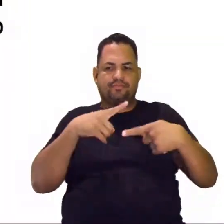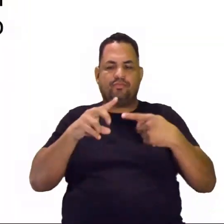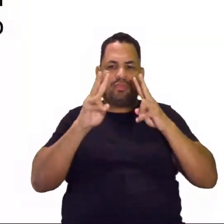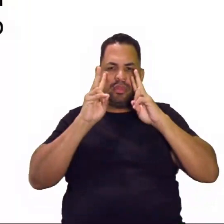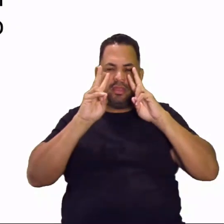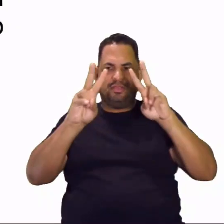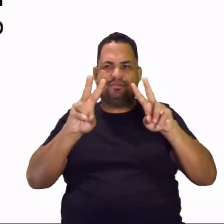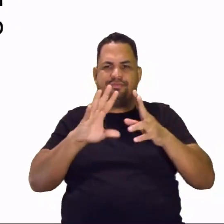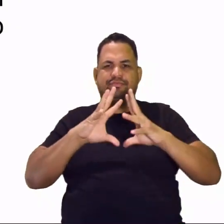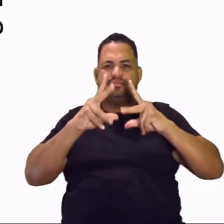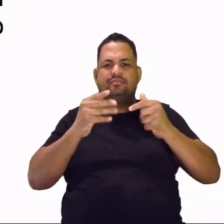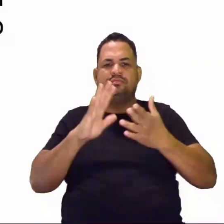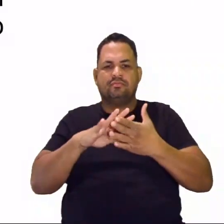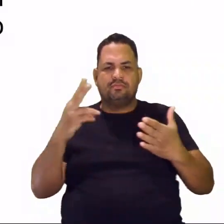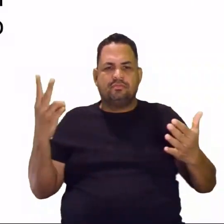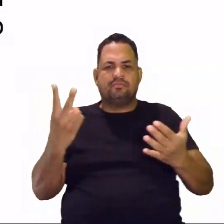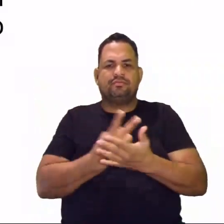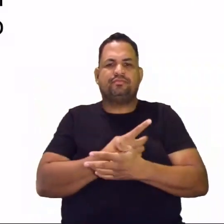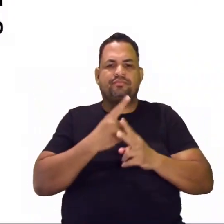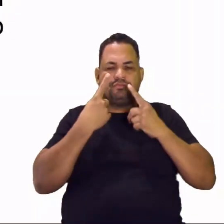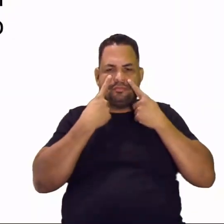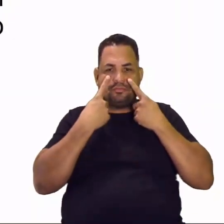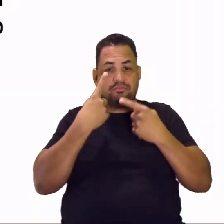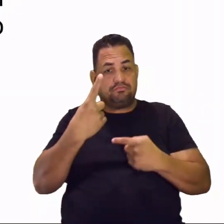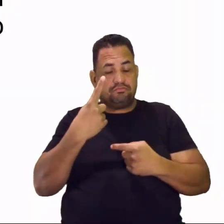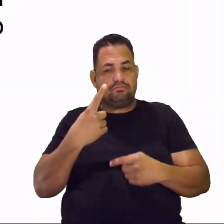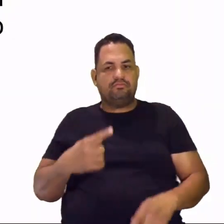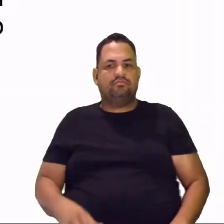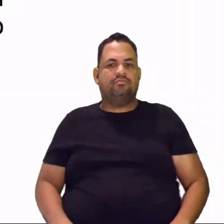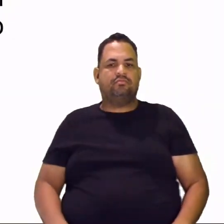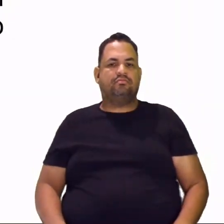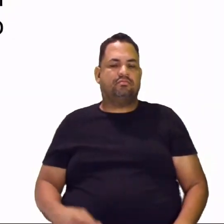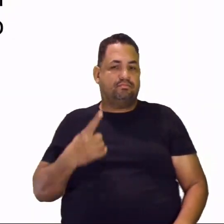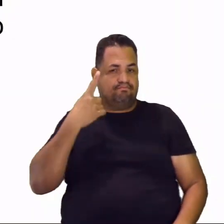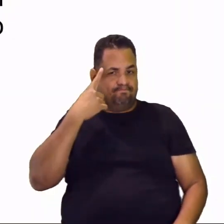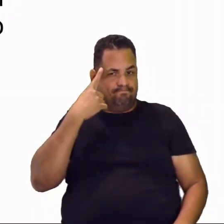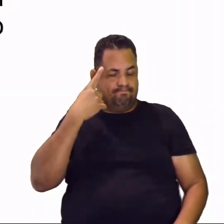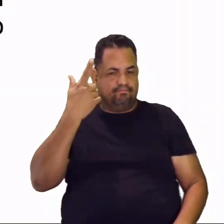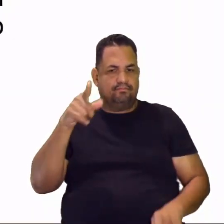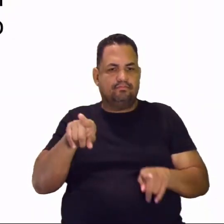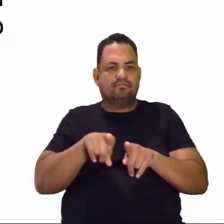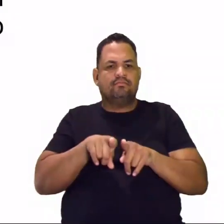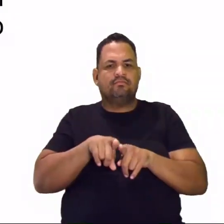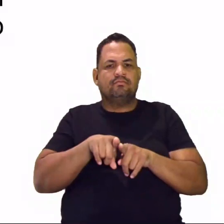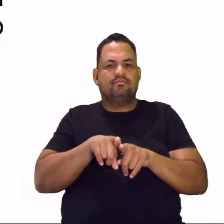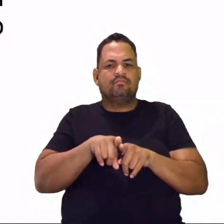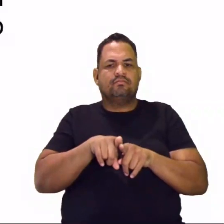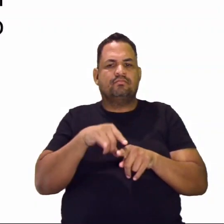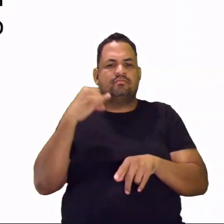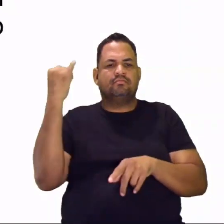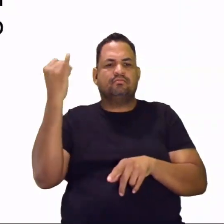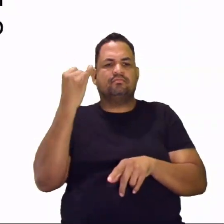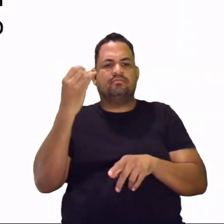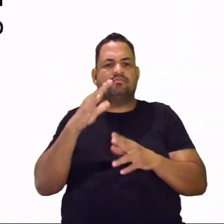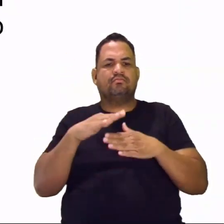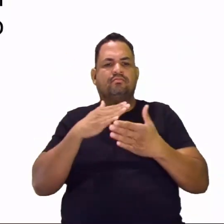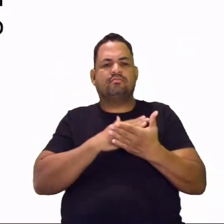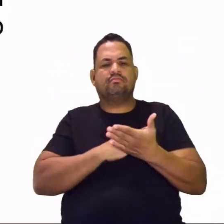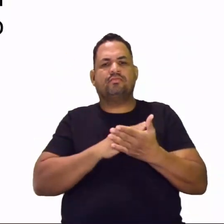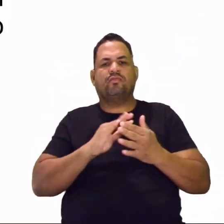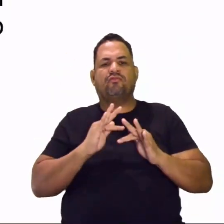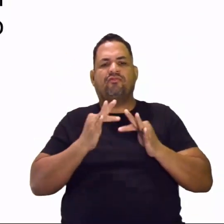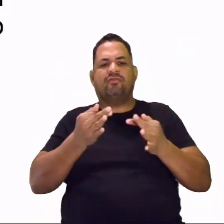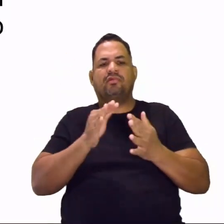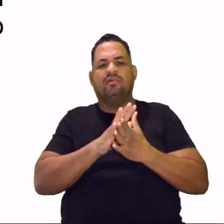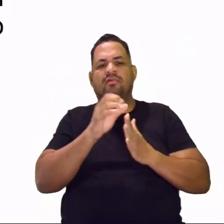essa visão depois de tudo isso que aconteceu, né? Esse pensamento. E teve uma importante recepção a partir dos